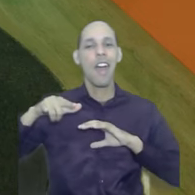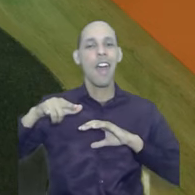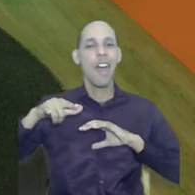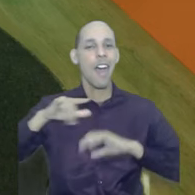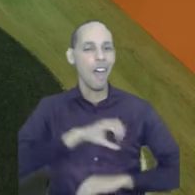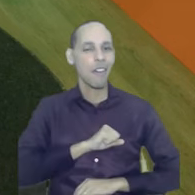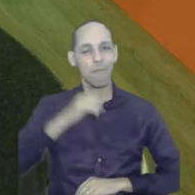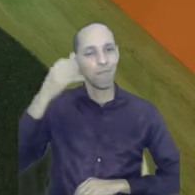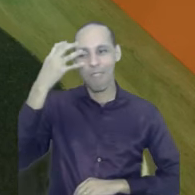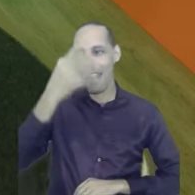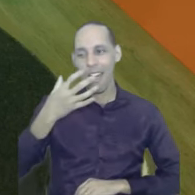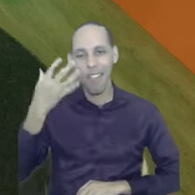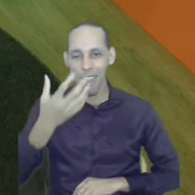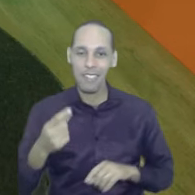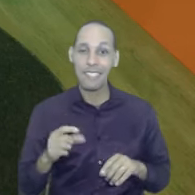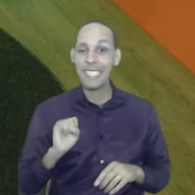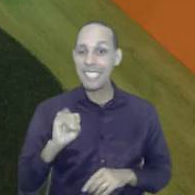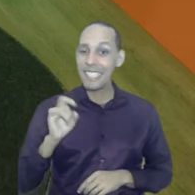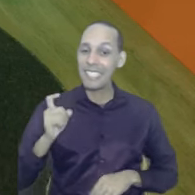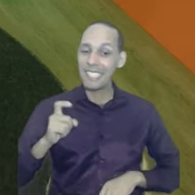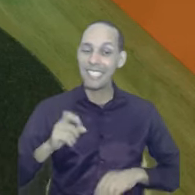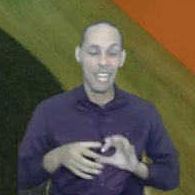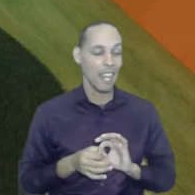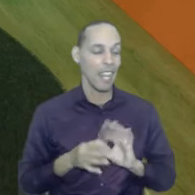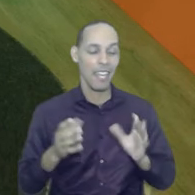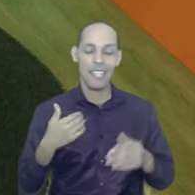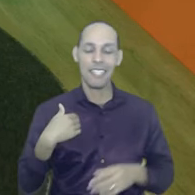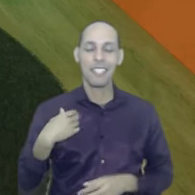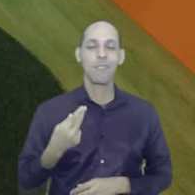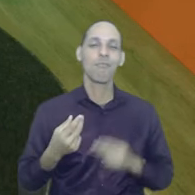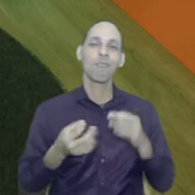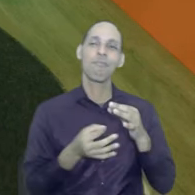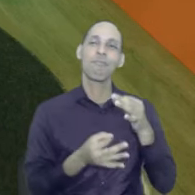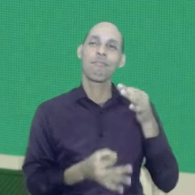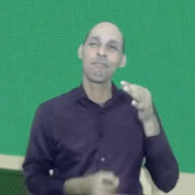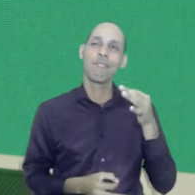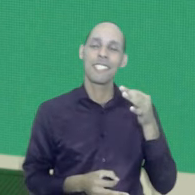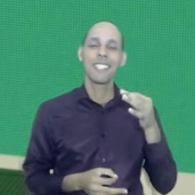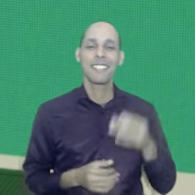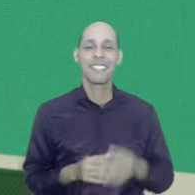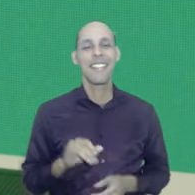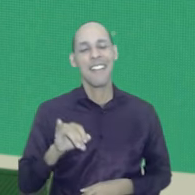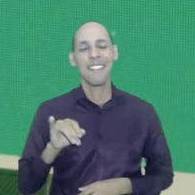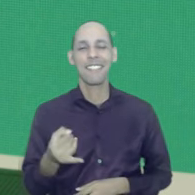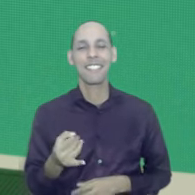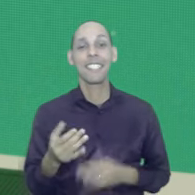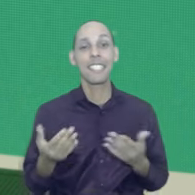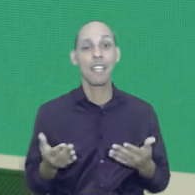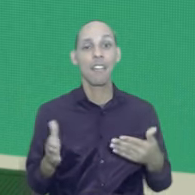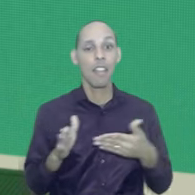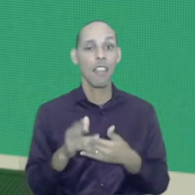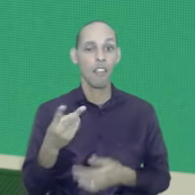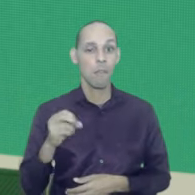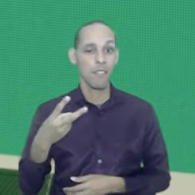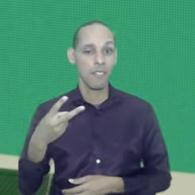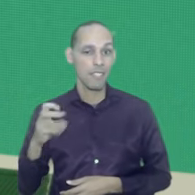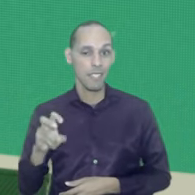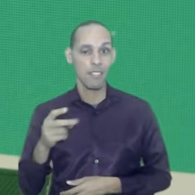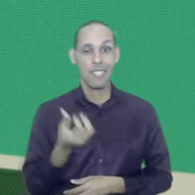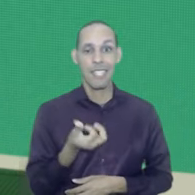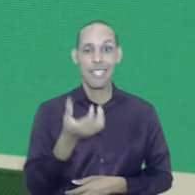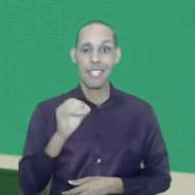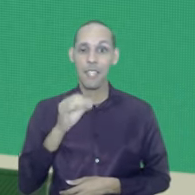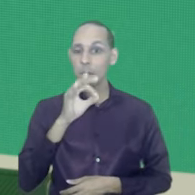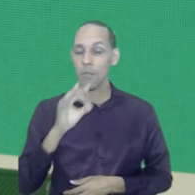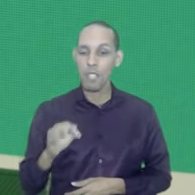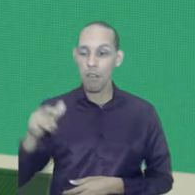Drone vamos aproveitar então vamos aproveitar eu eu vi que entre até 2025 60% dos drones